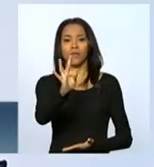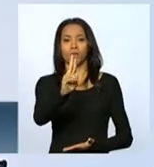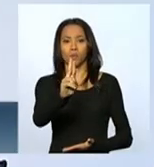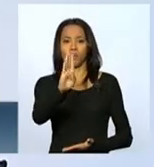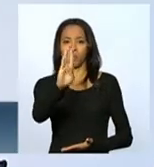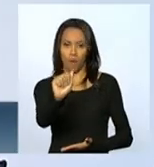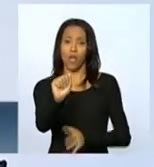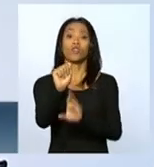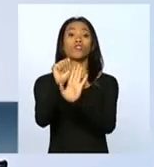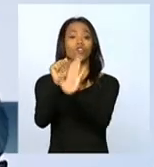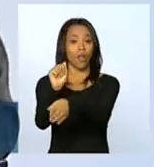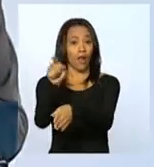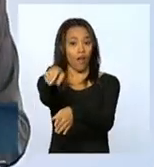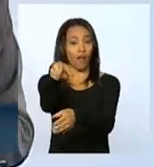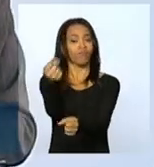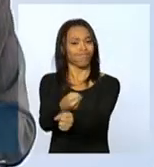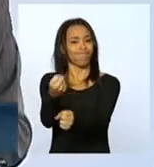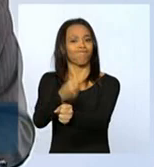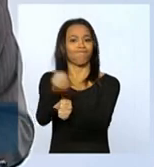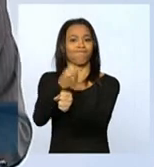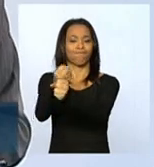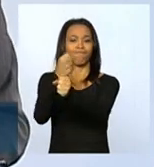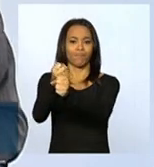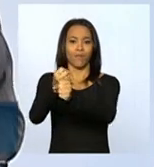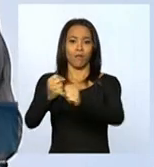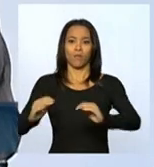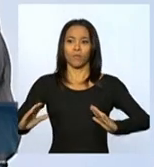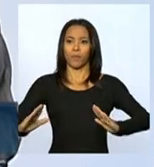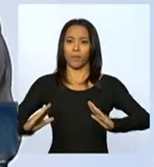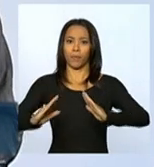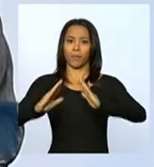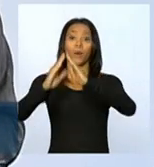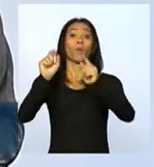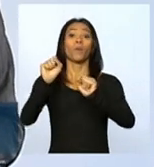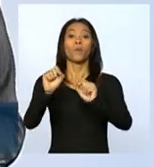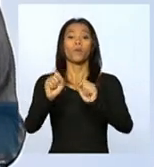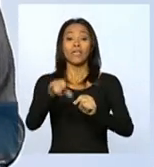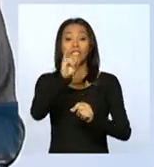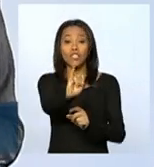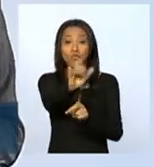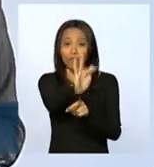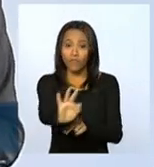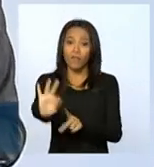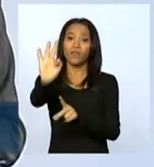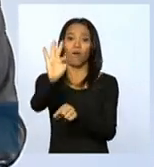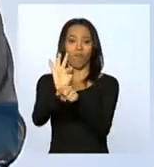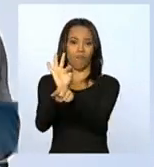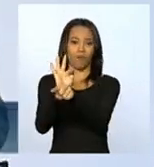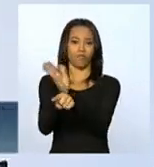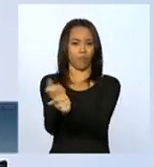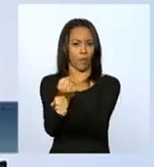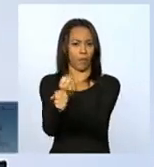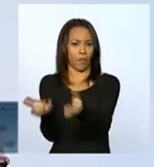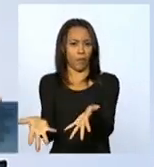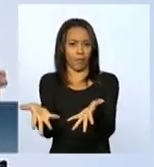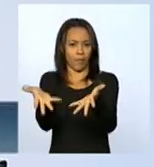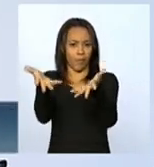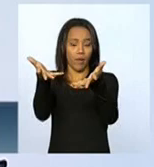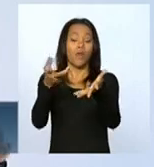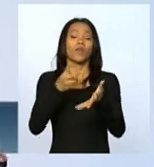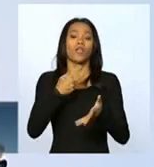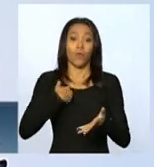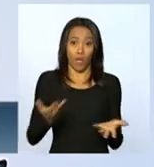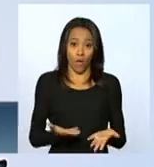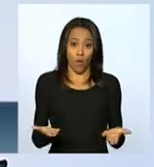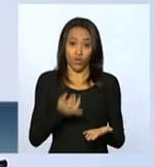obras uma unidade do Instituto Federal, na região norte de São Paulo, e eu quero anunciar que nós vamos encaminhar